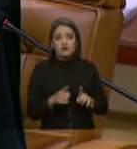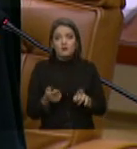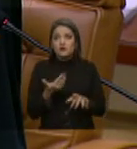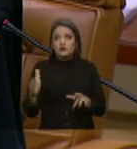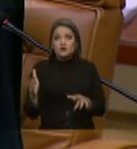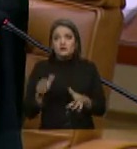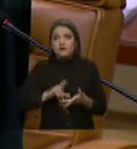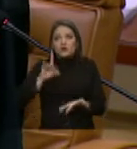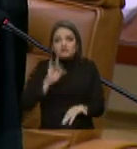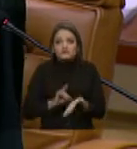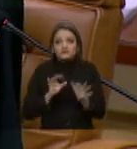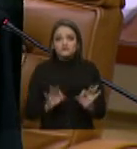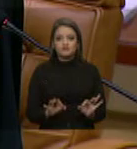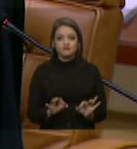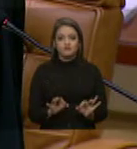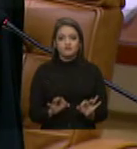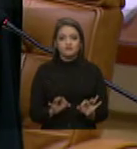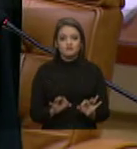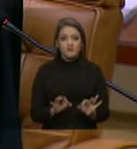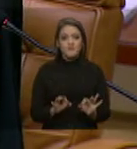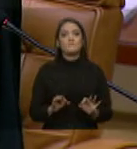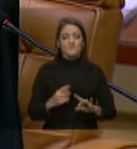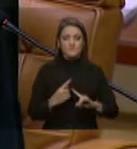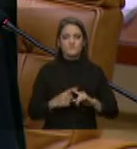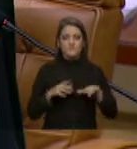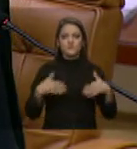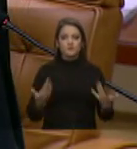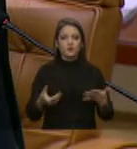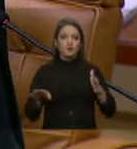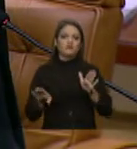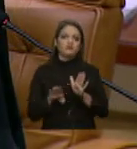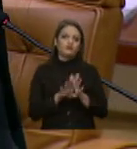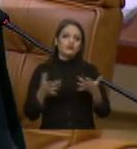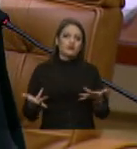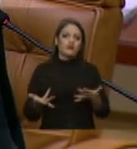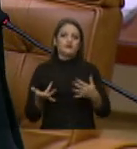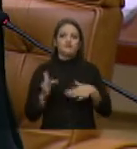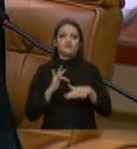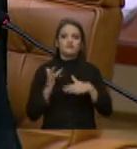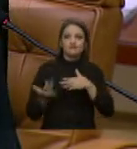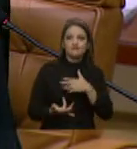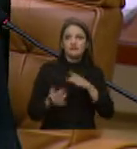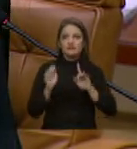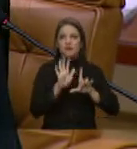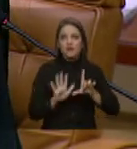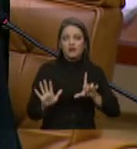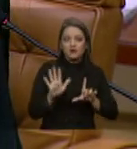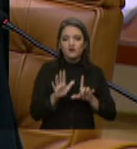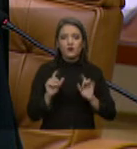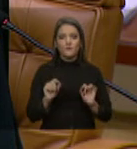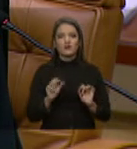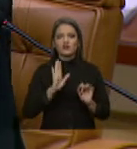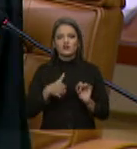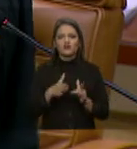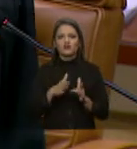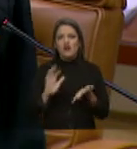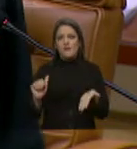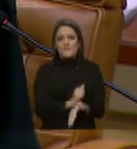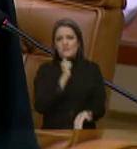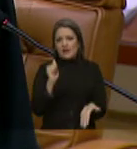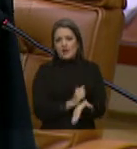efetivo porque quando chega essa plataforma Essa é grande é operadora já descartou